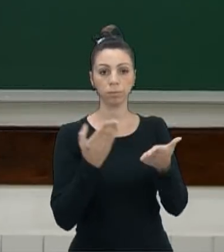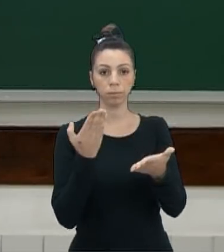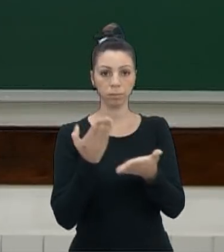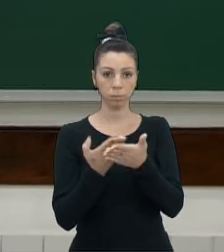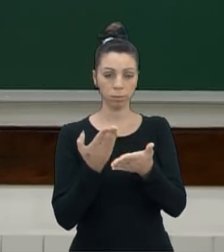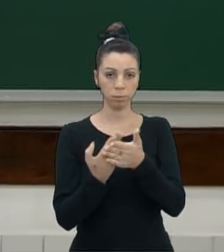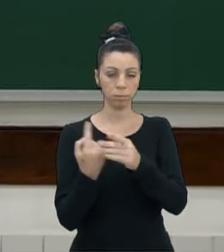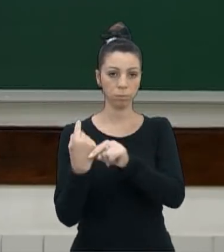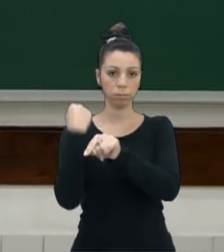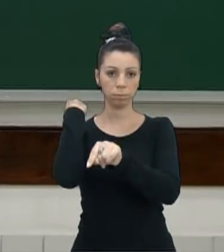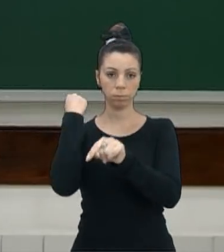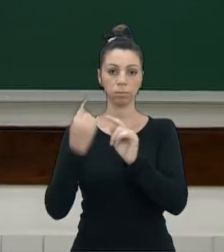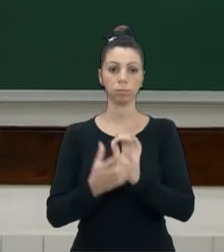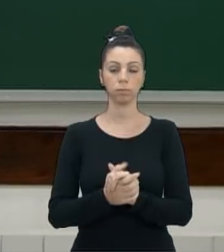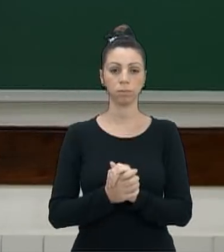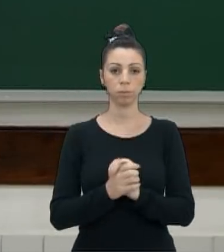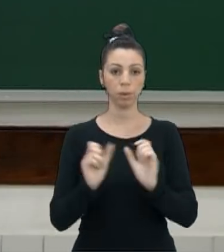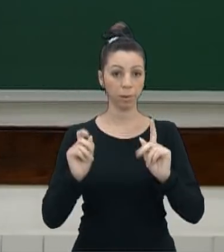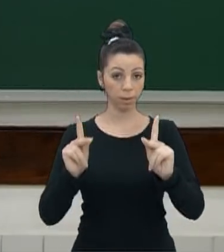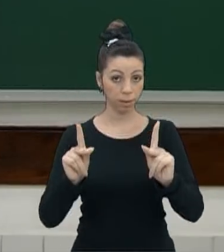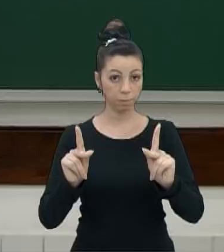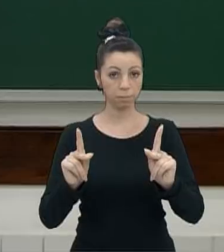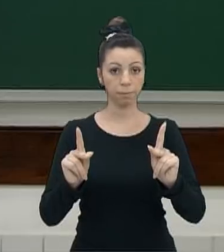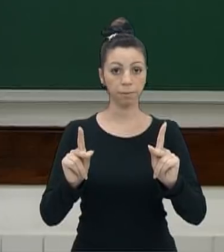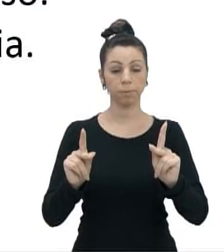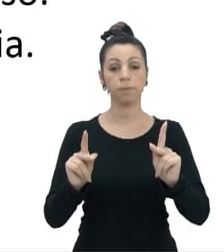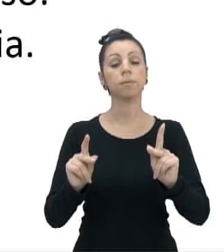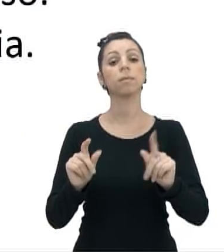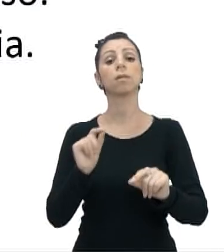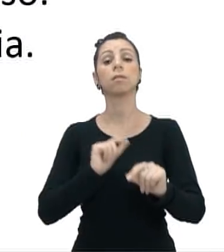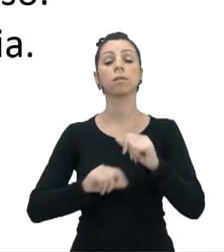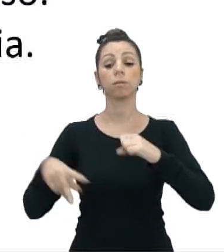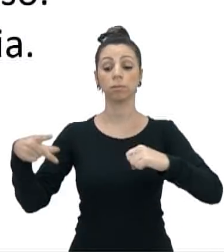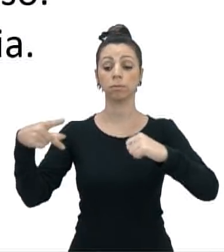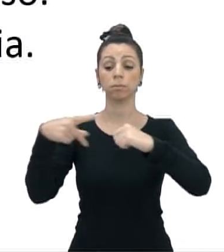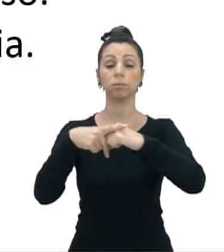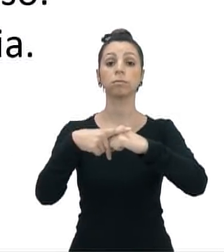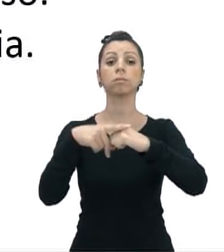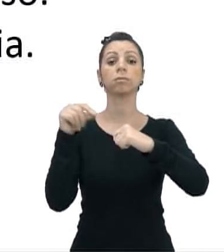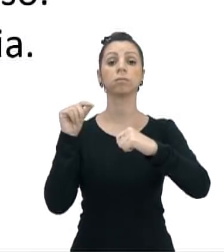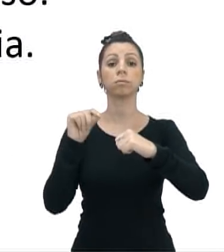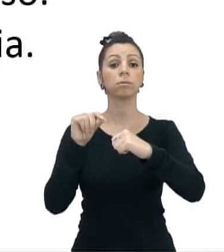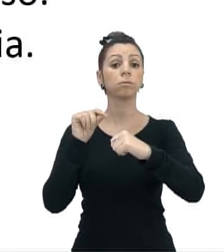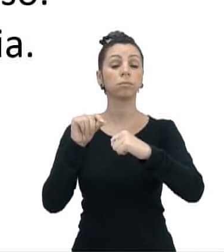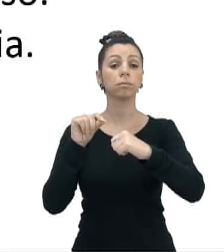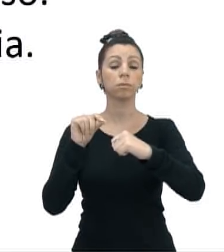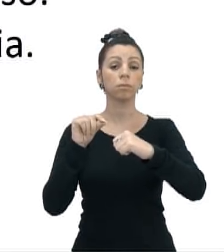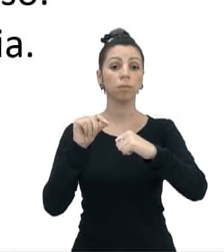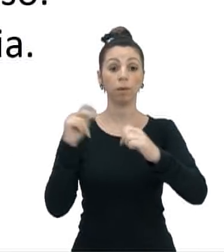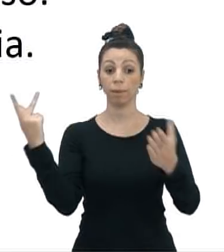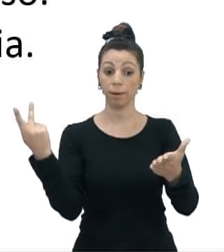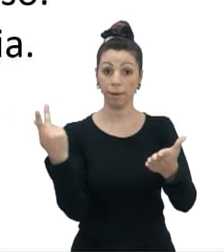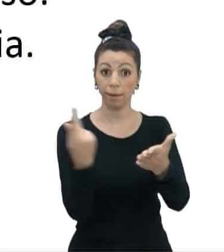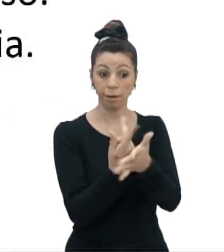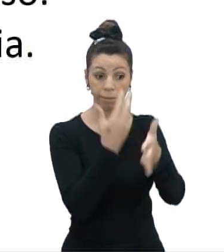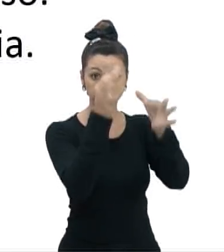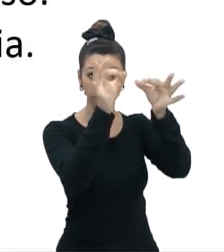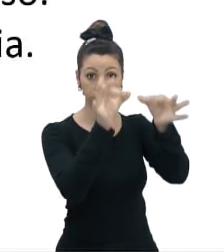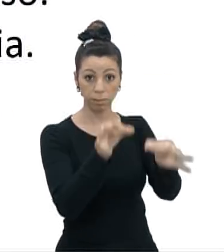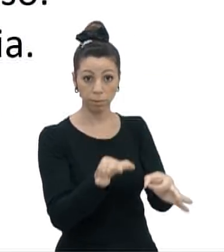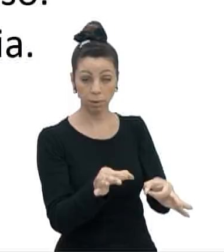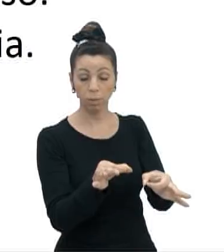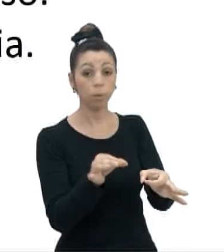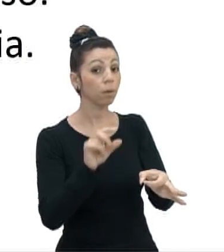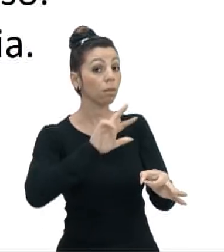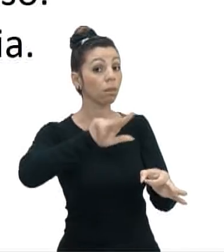aula passada. Tudo bem? Então, sobre os pronomes. É incorreto afirmar. O